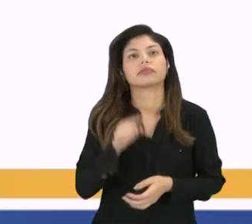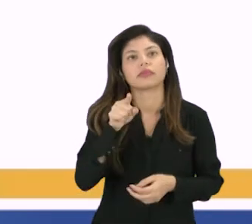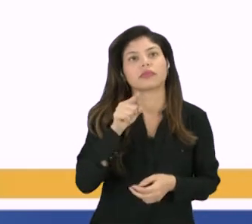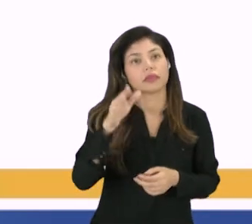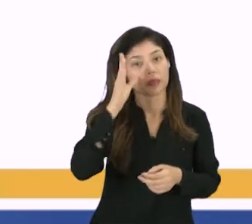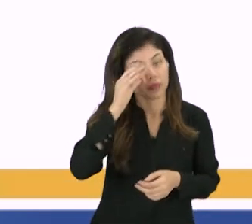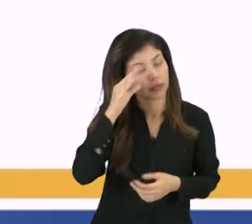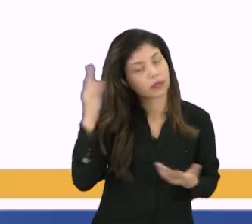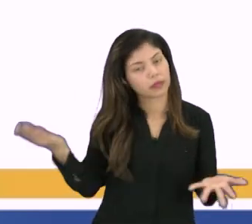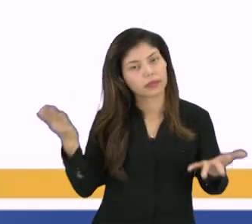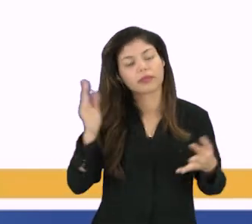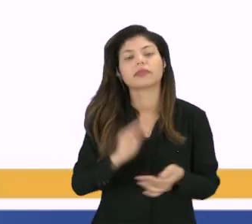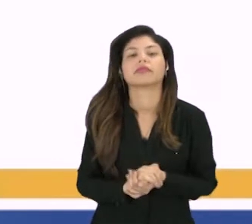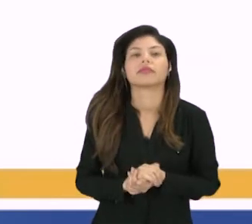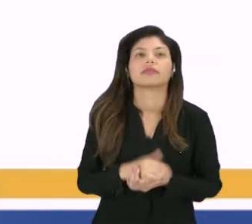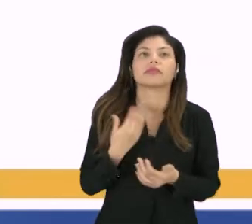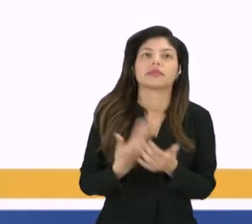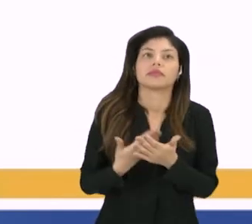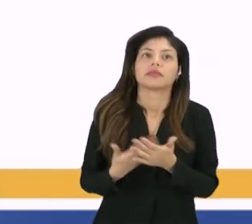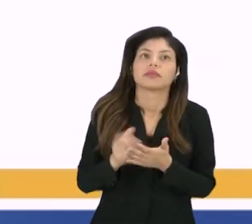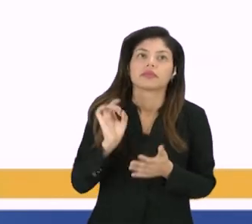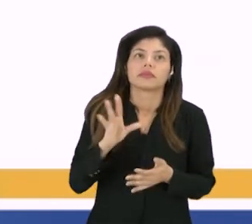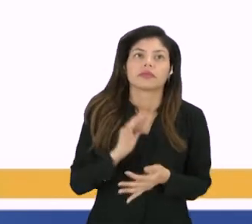uma curiosidade que eu trouxe a respeito da aula, tá?